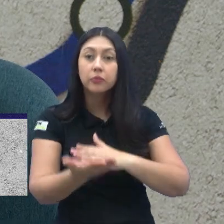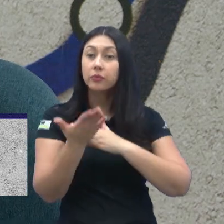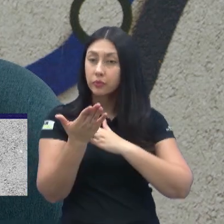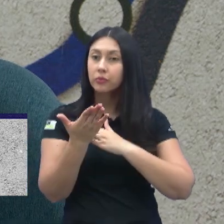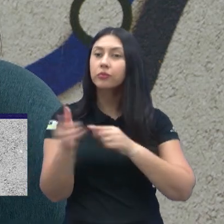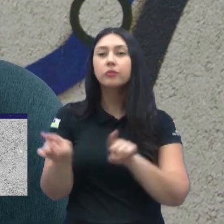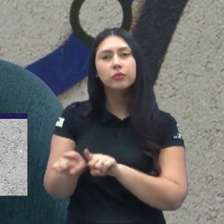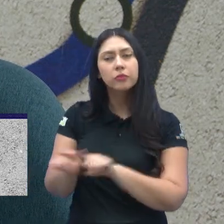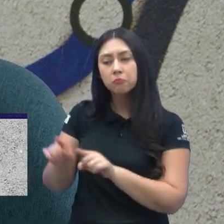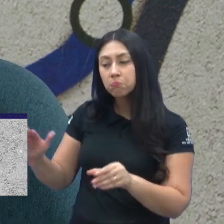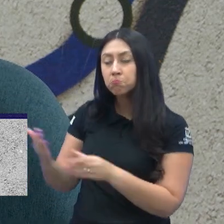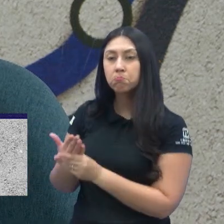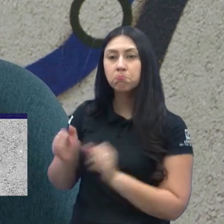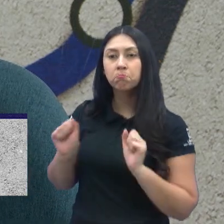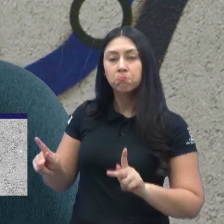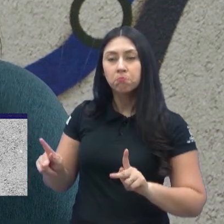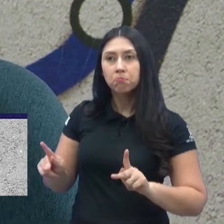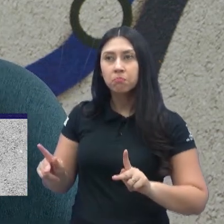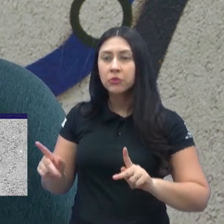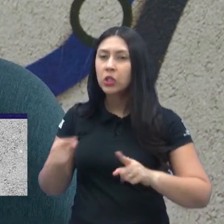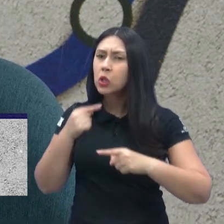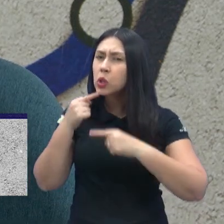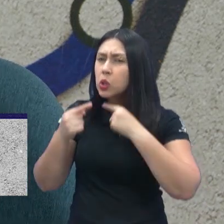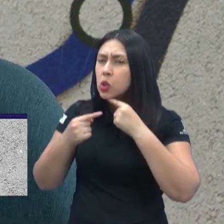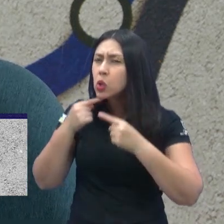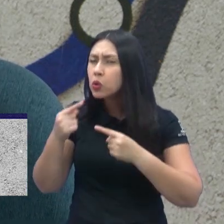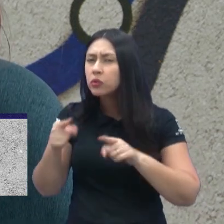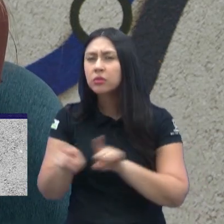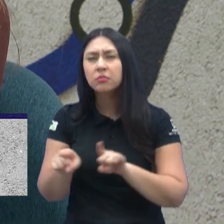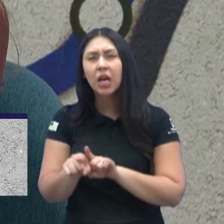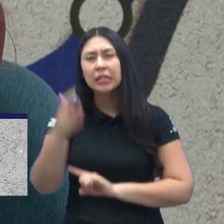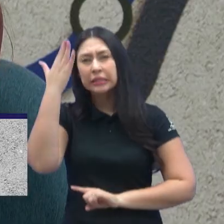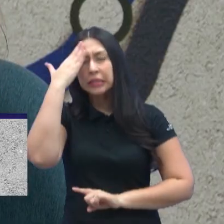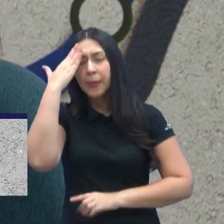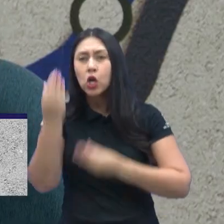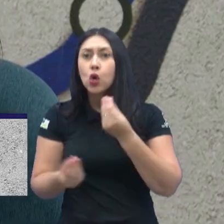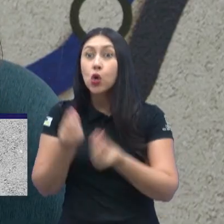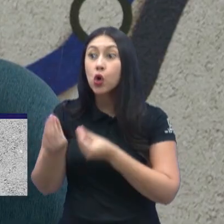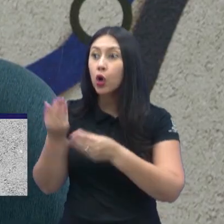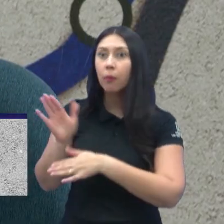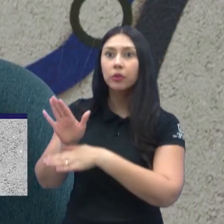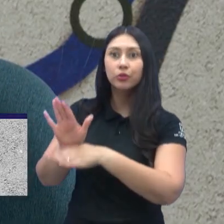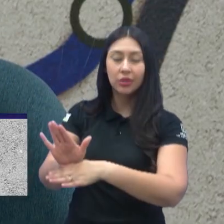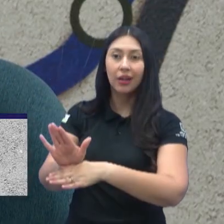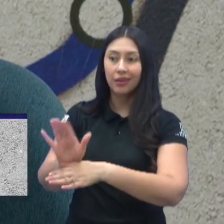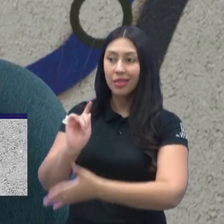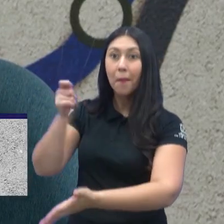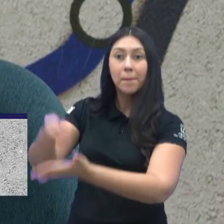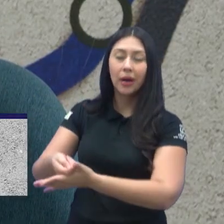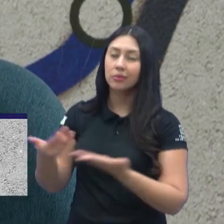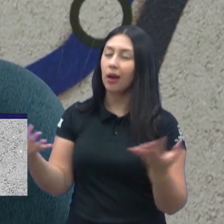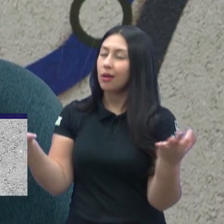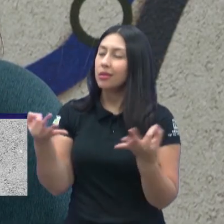processo de aposentadoria, mas para tirar dúvida, para saber como fazer, para saber como contribuir. Então, eu acho excelente e eu espero